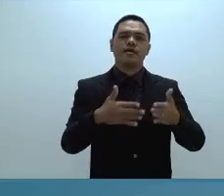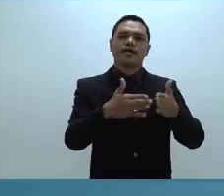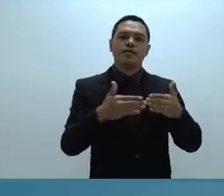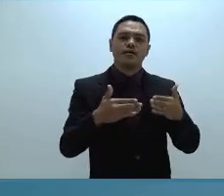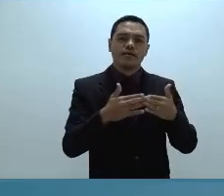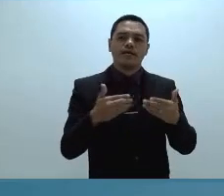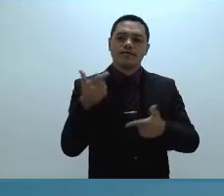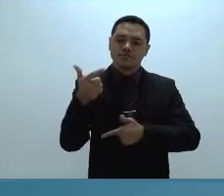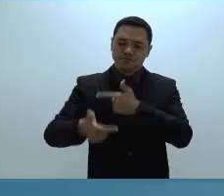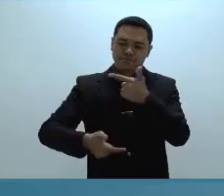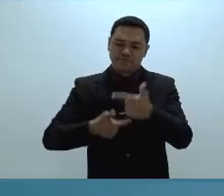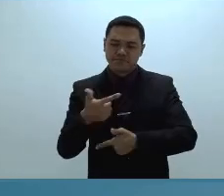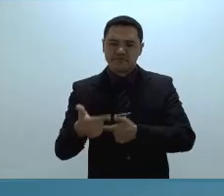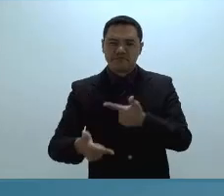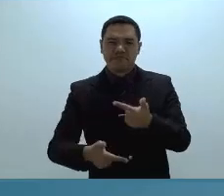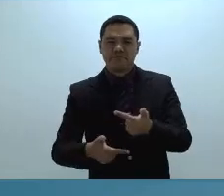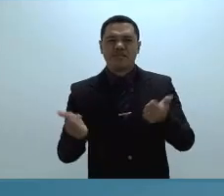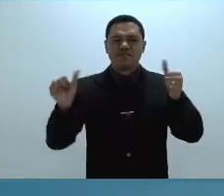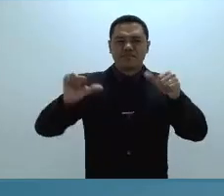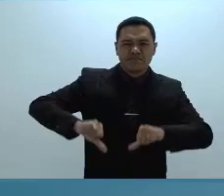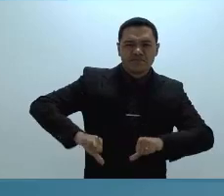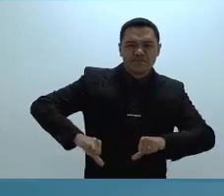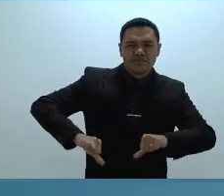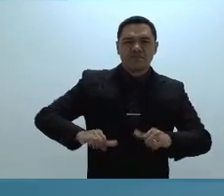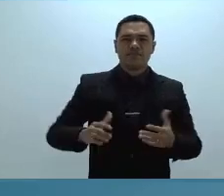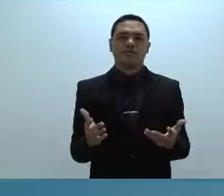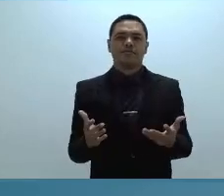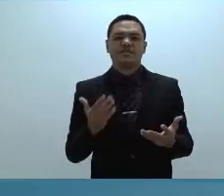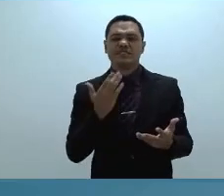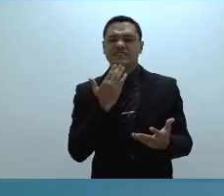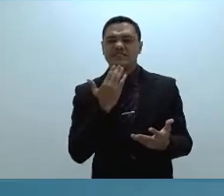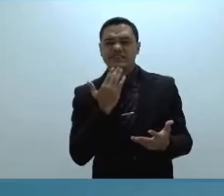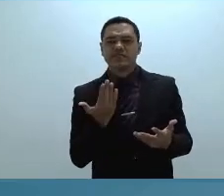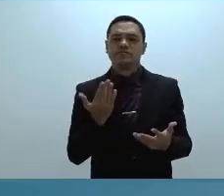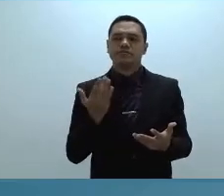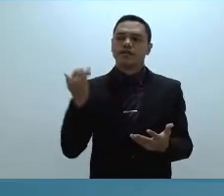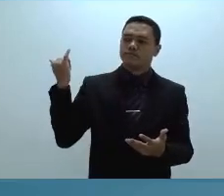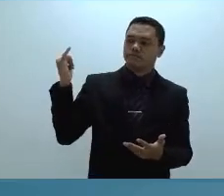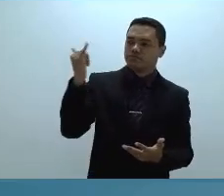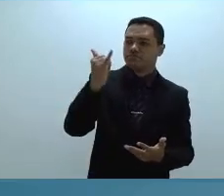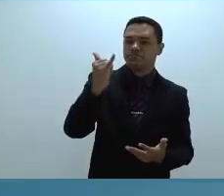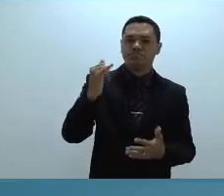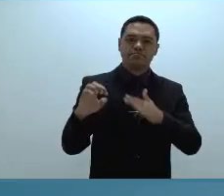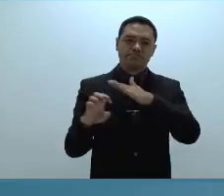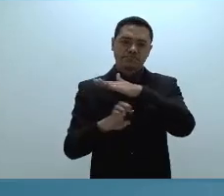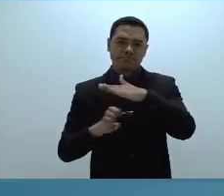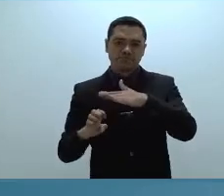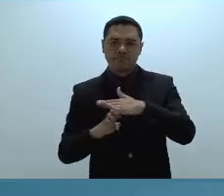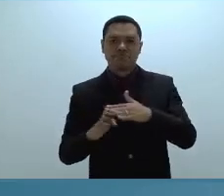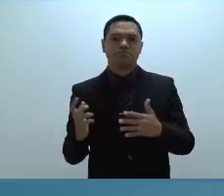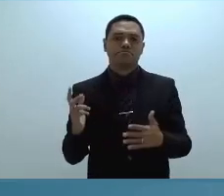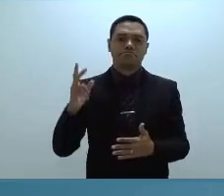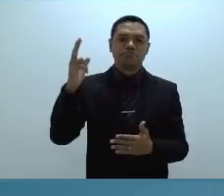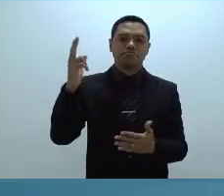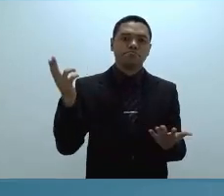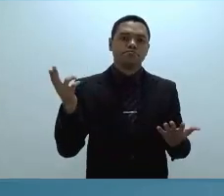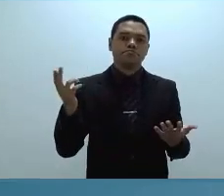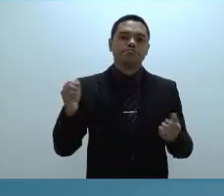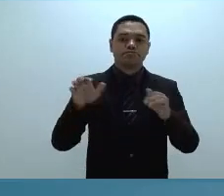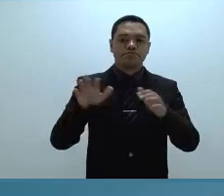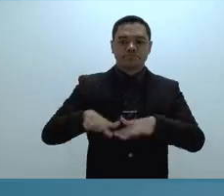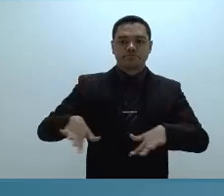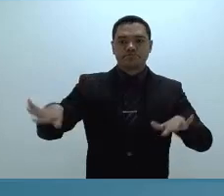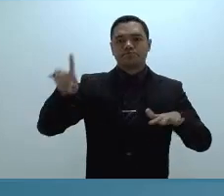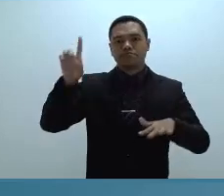inadequação da prestação de serviço público fornecido pela concessionária de energia possui a natureza pública. Portanto, ainda que a relação se origine